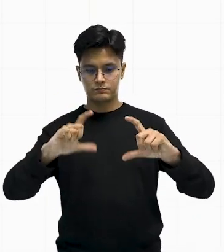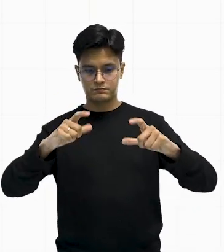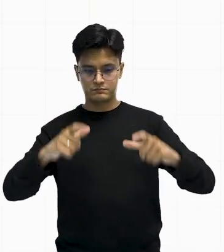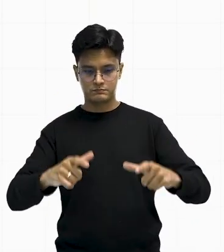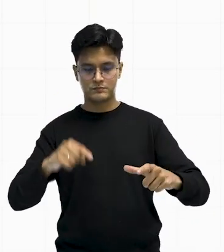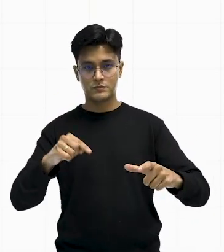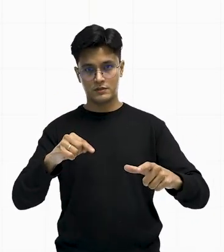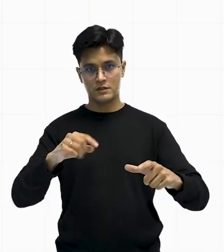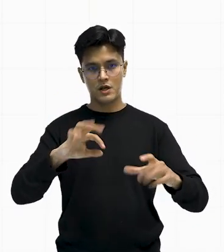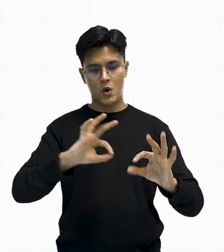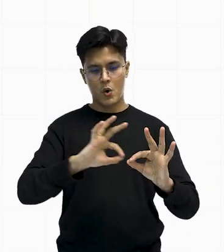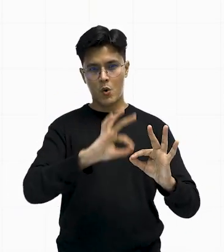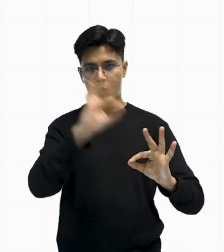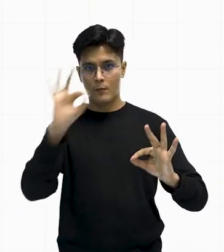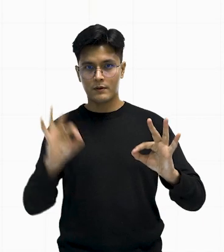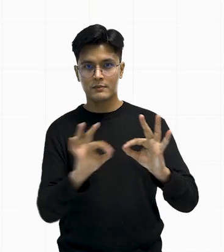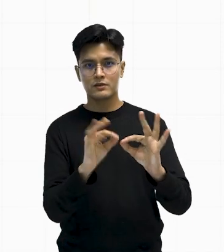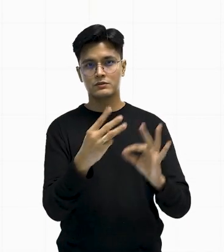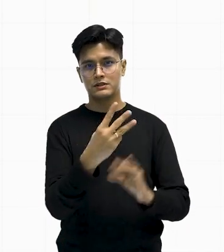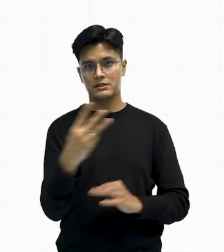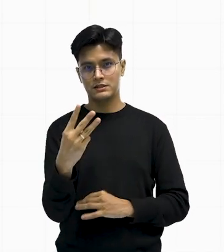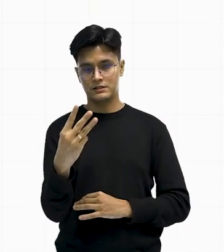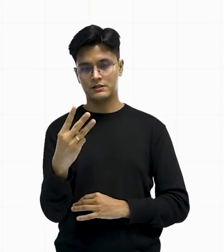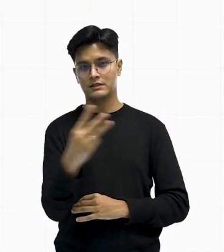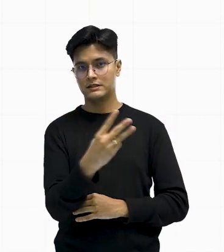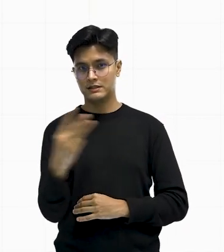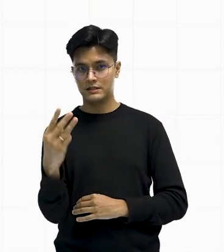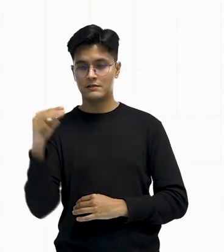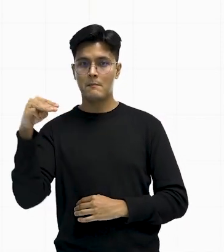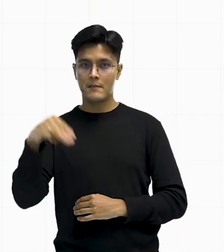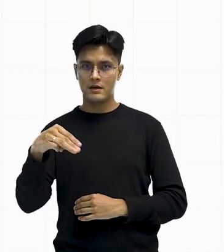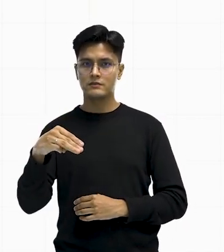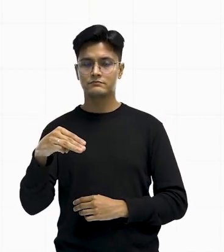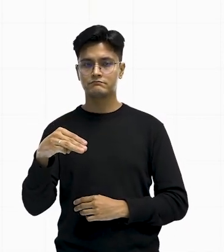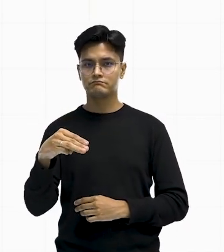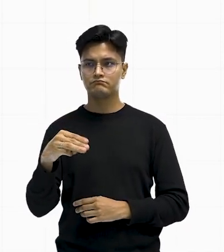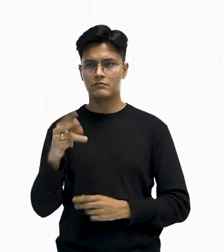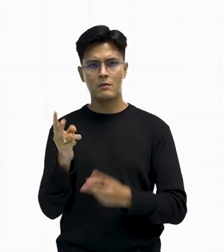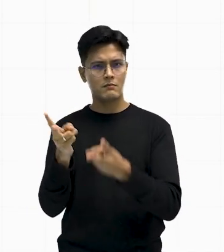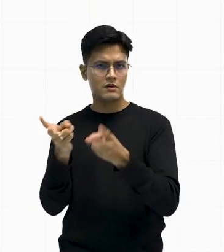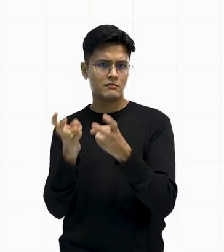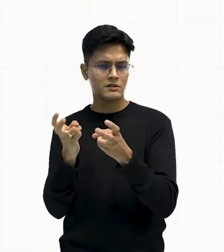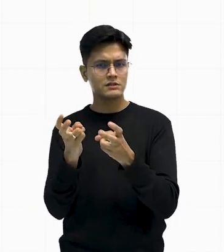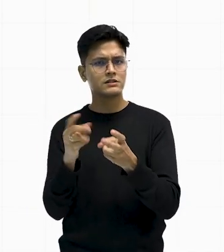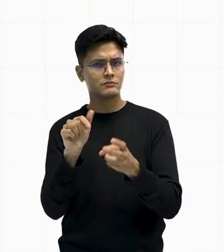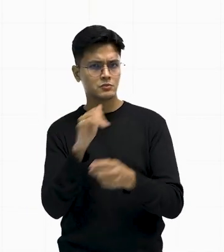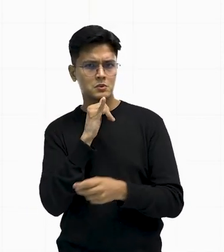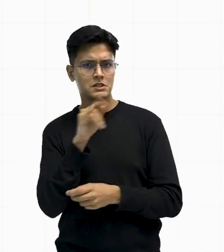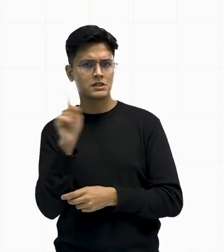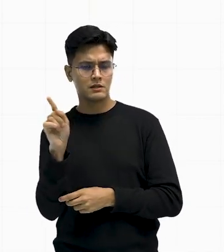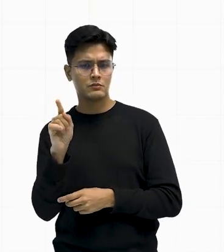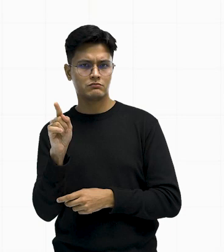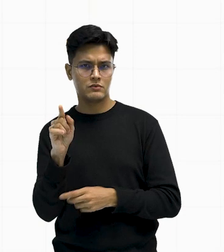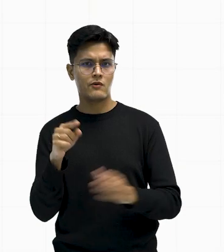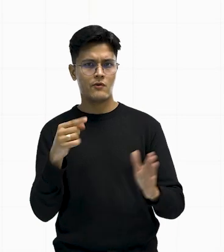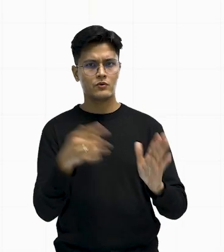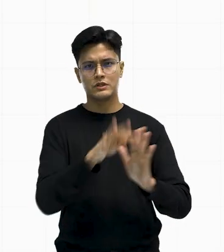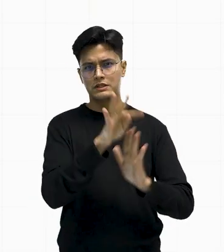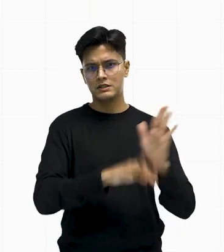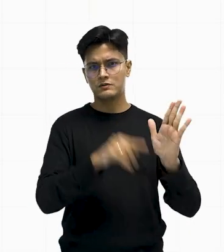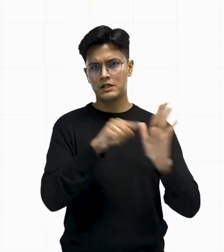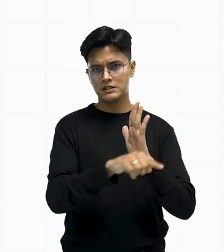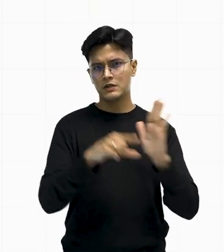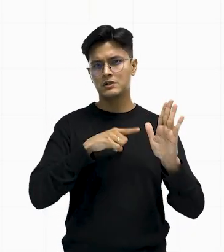a 33 metros. Repare que nesse exemplo, a questão ela já está te dando o valor